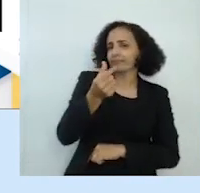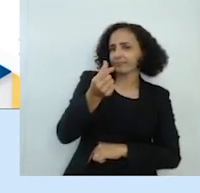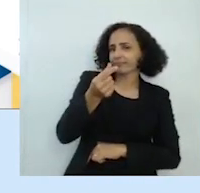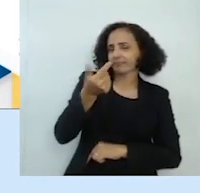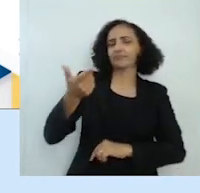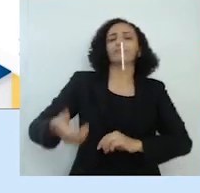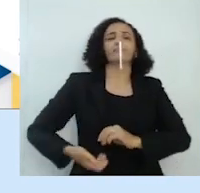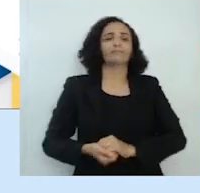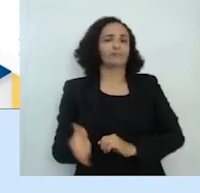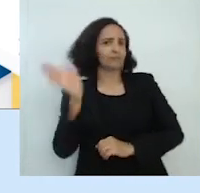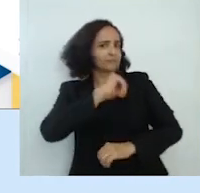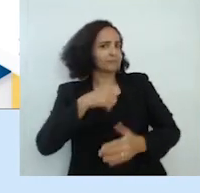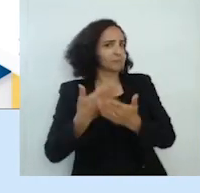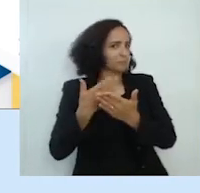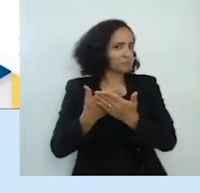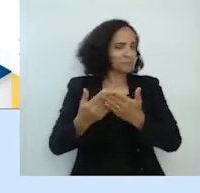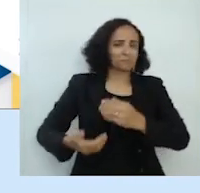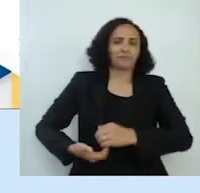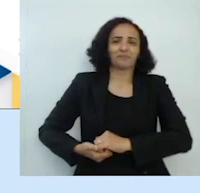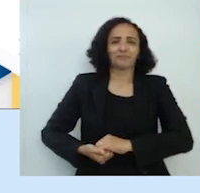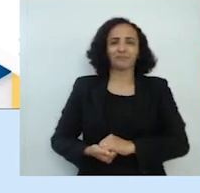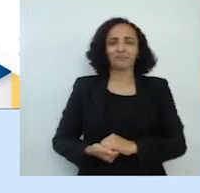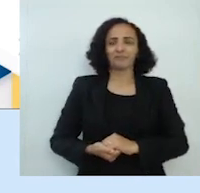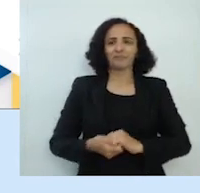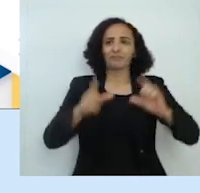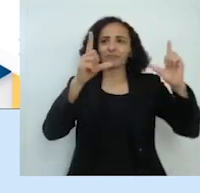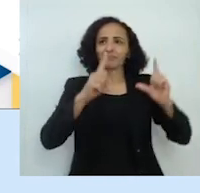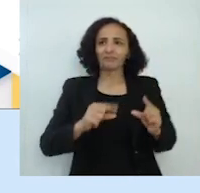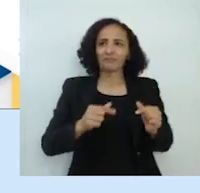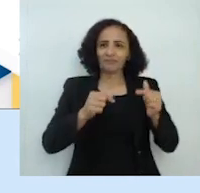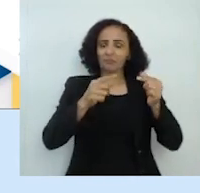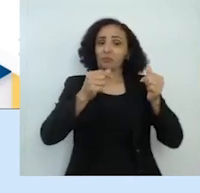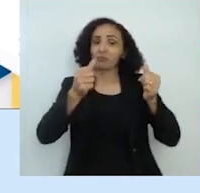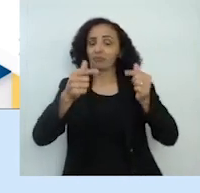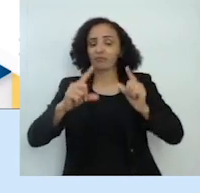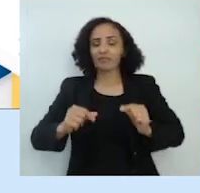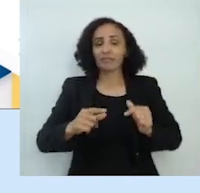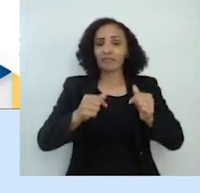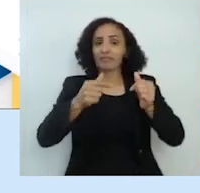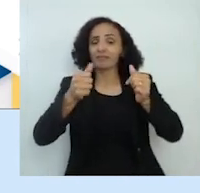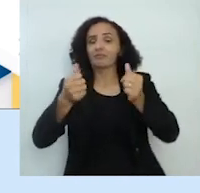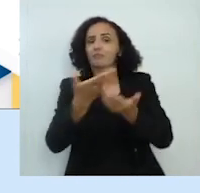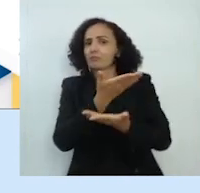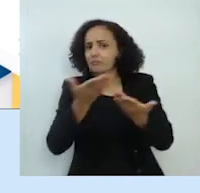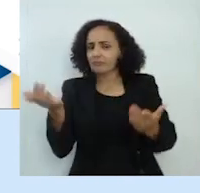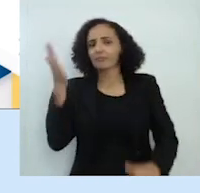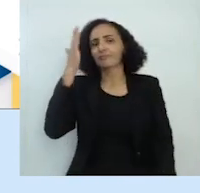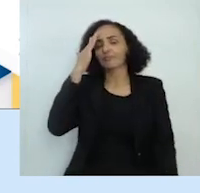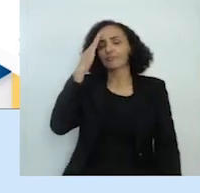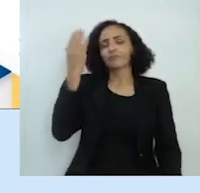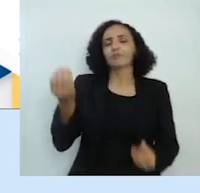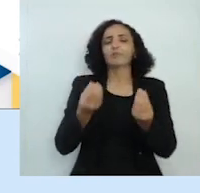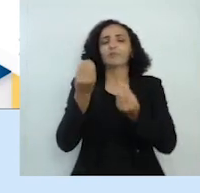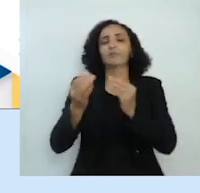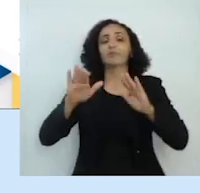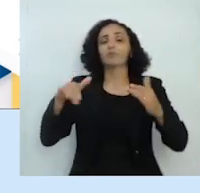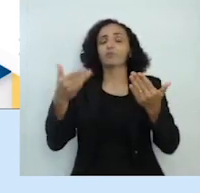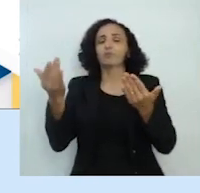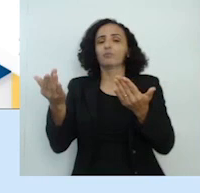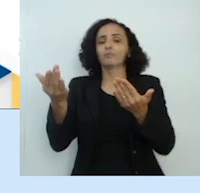vamos lá? Então, capitalismo, sistema capitalismo, meus anjos, é a maneira da qual